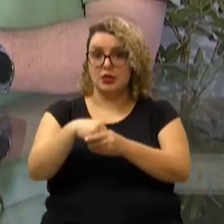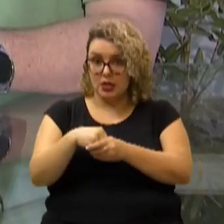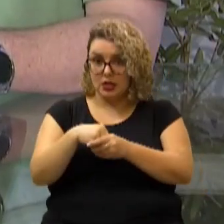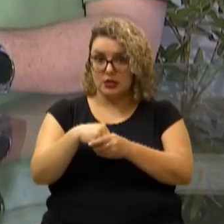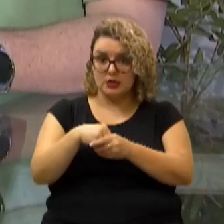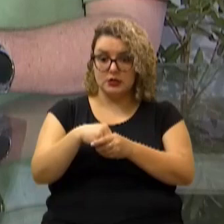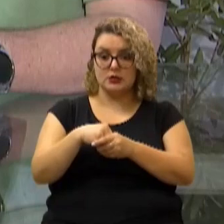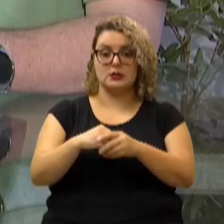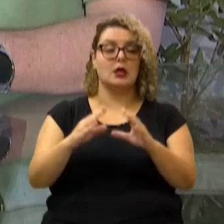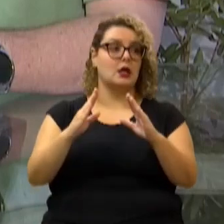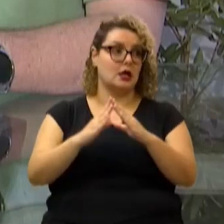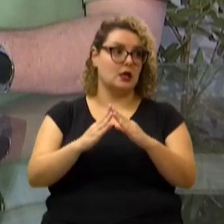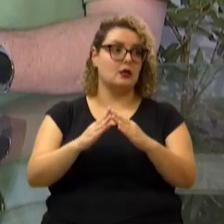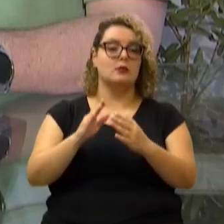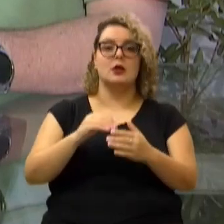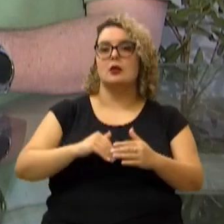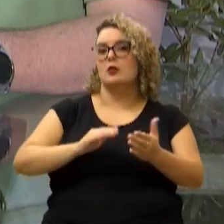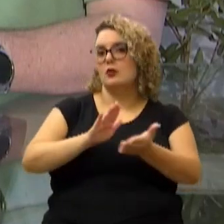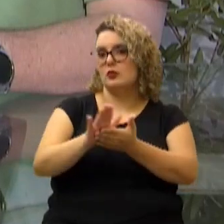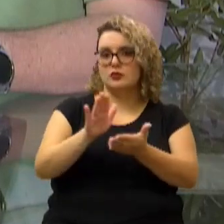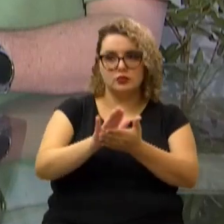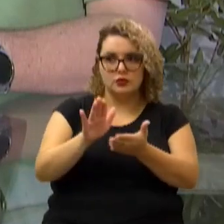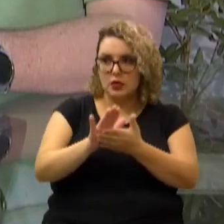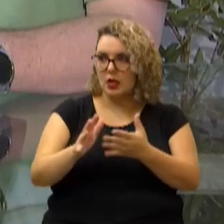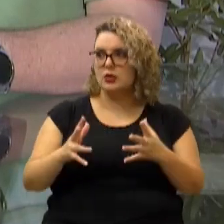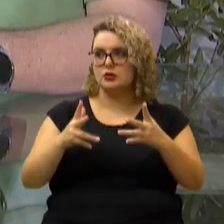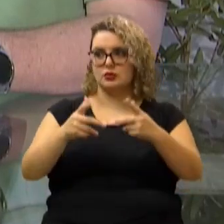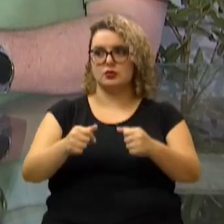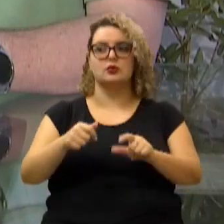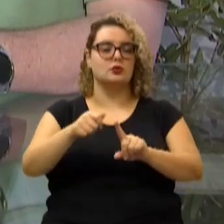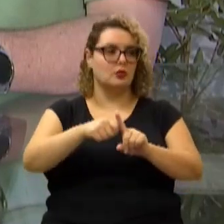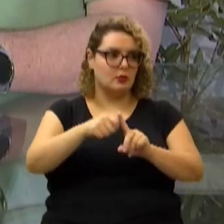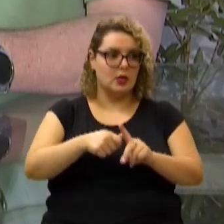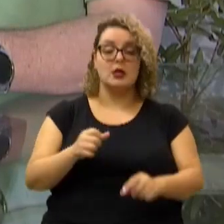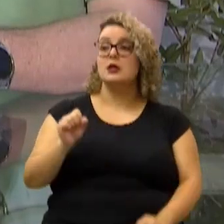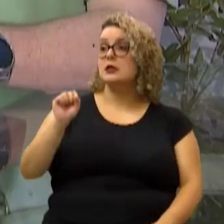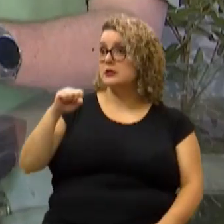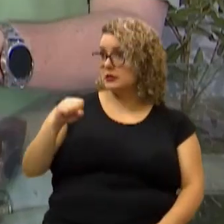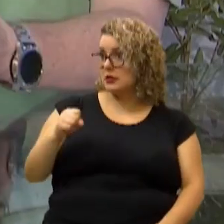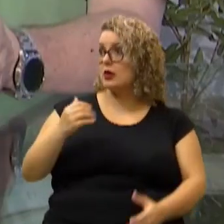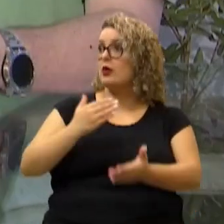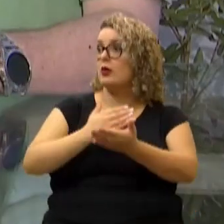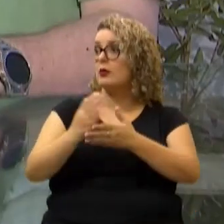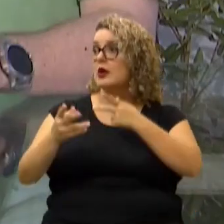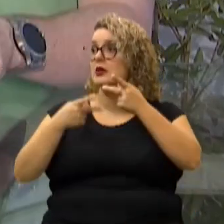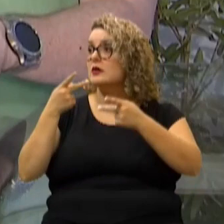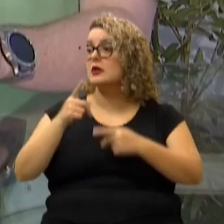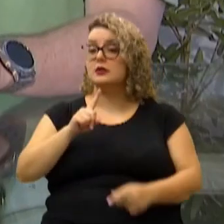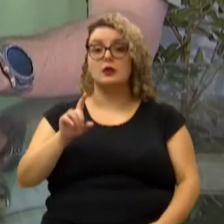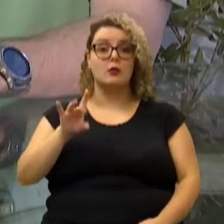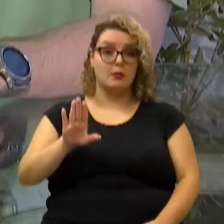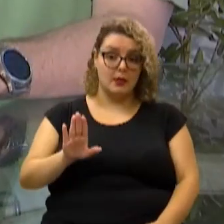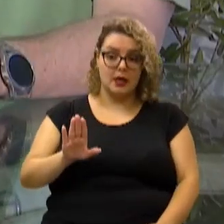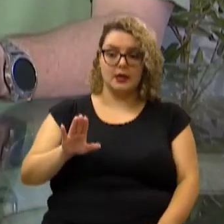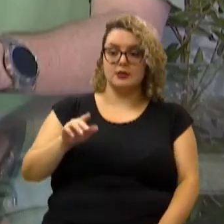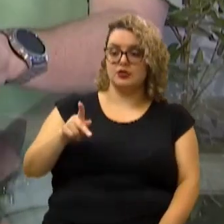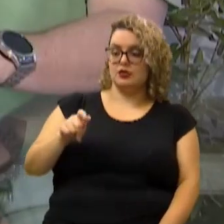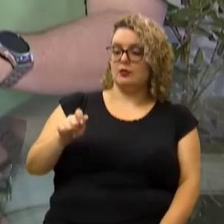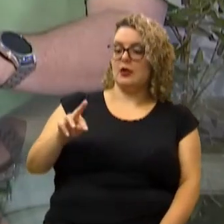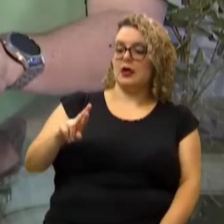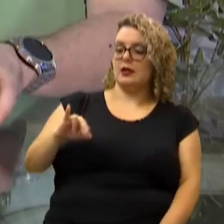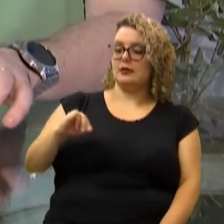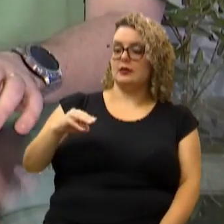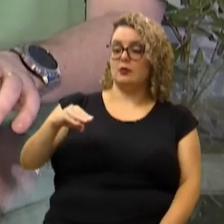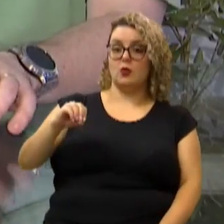dinheiro que entra na casa para definir o teto de gastos de todo mês aqui a gente começa então a falar não mais de